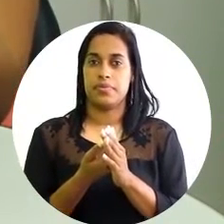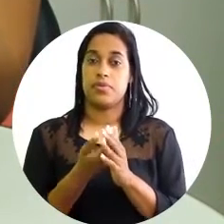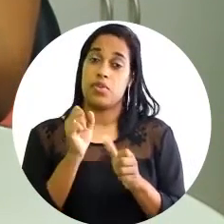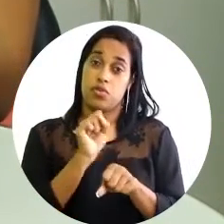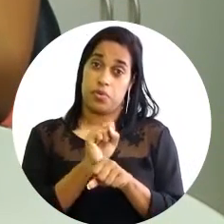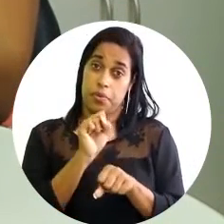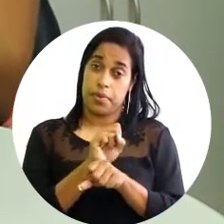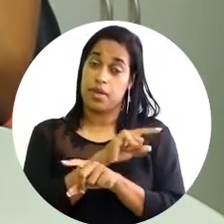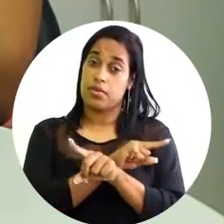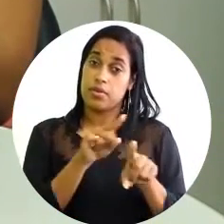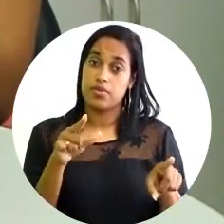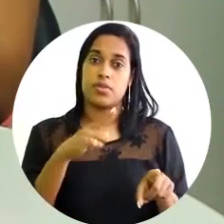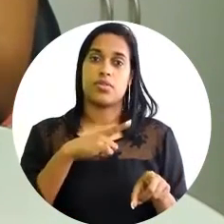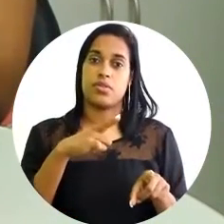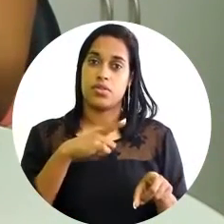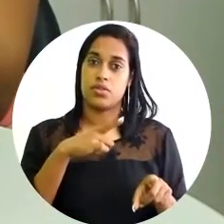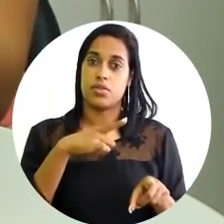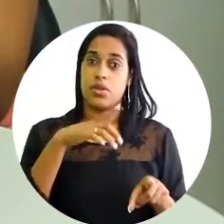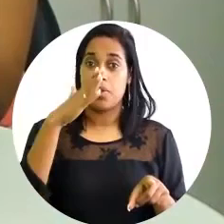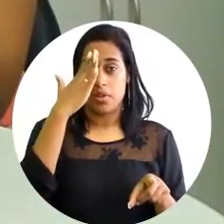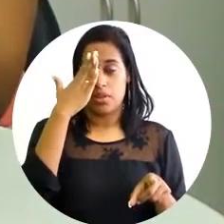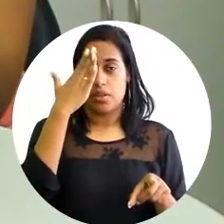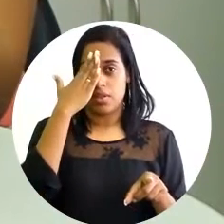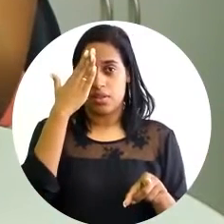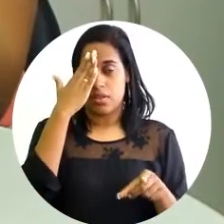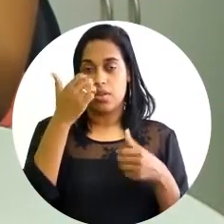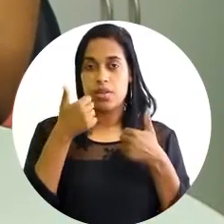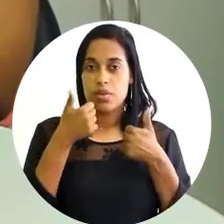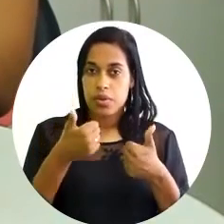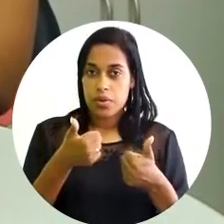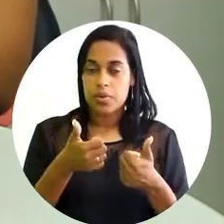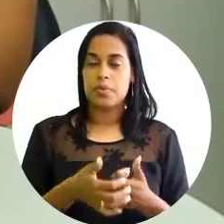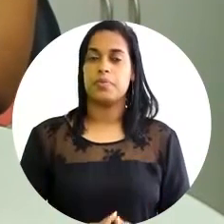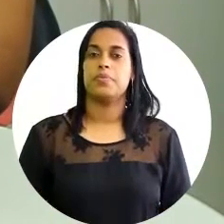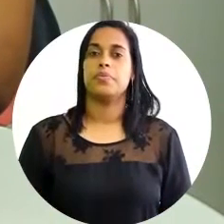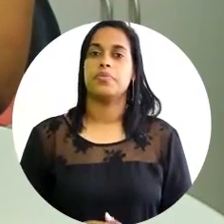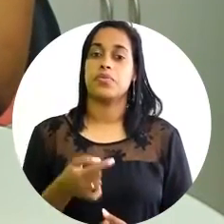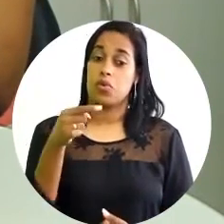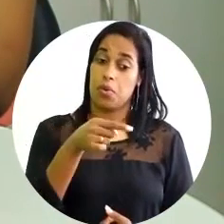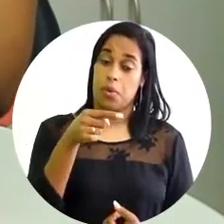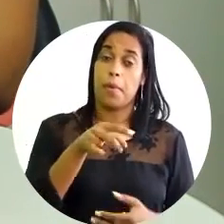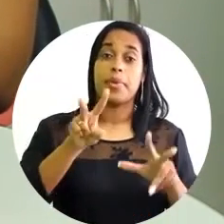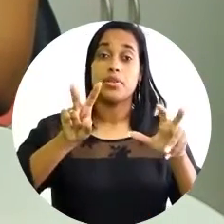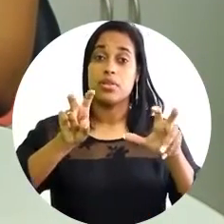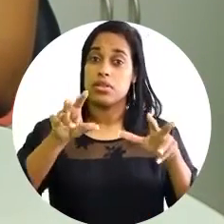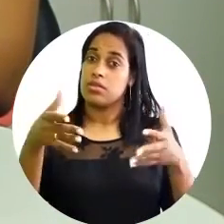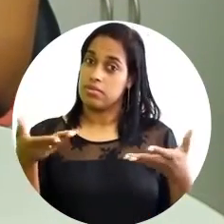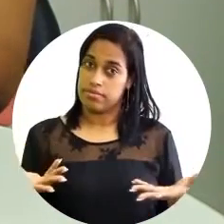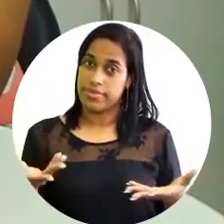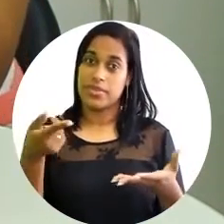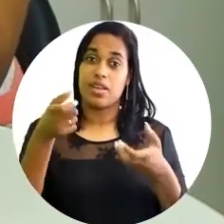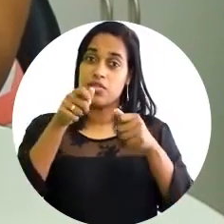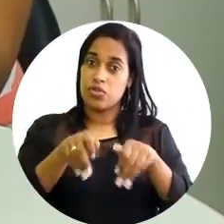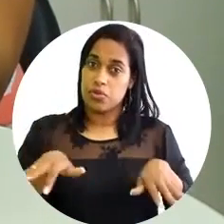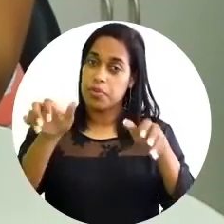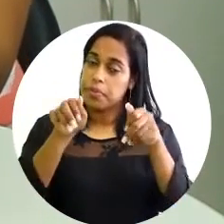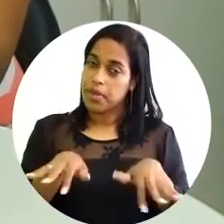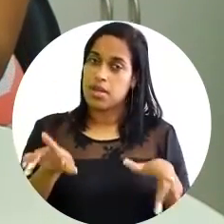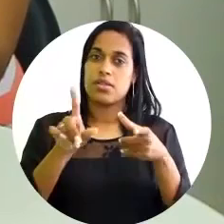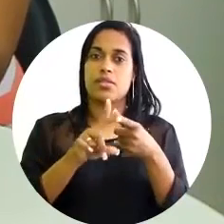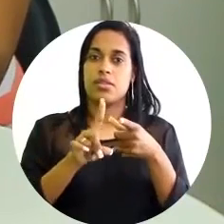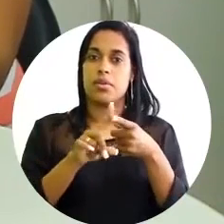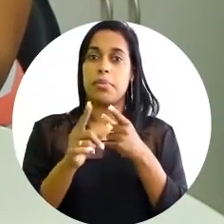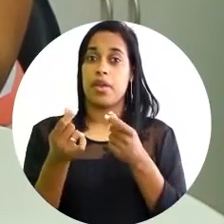escola. Espero que vocês tenham entendido sobre essa questão de